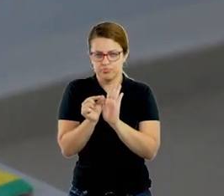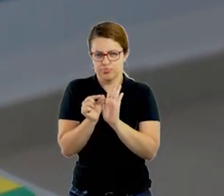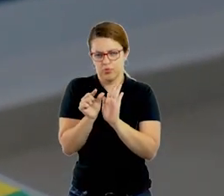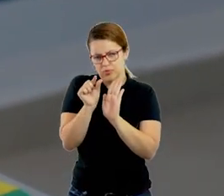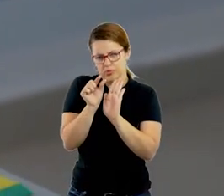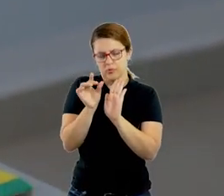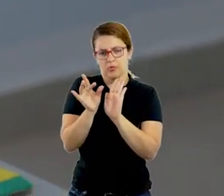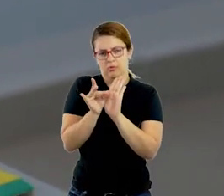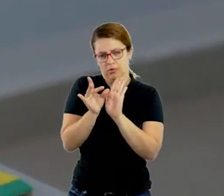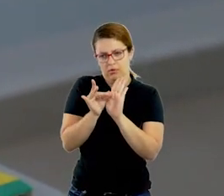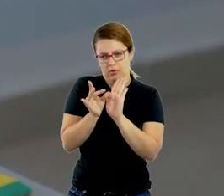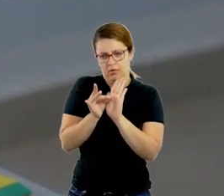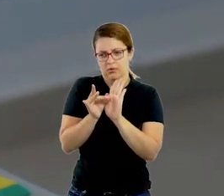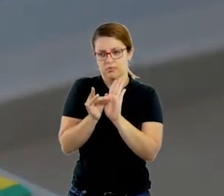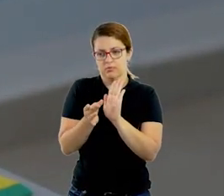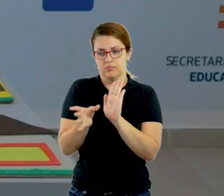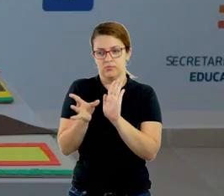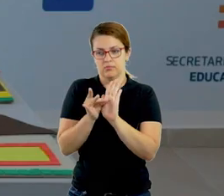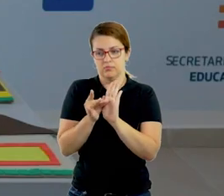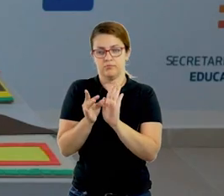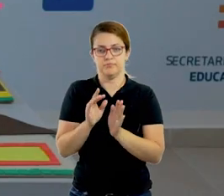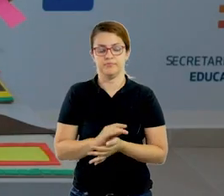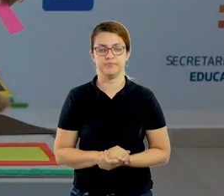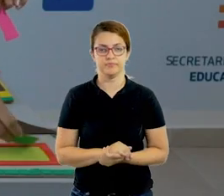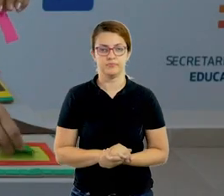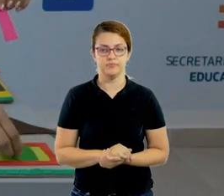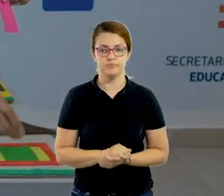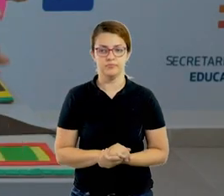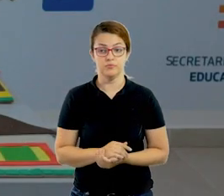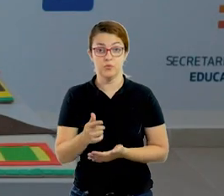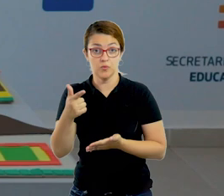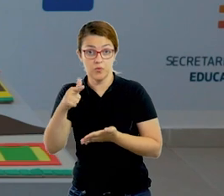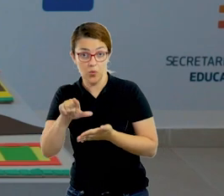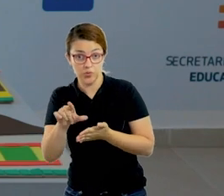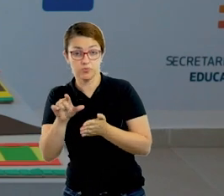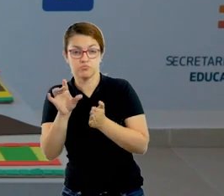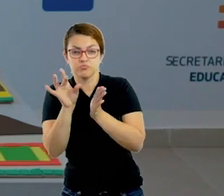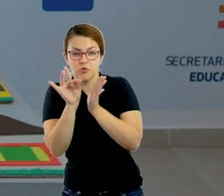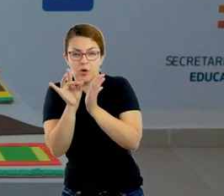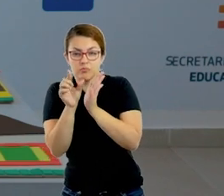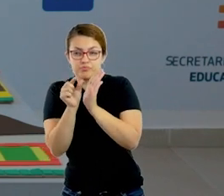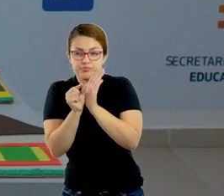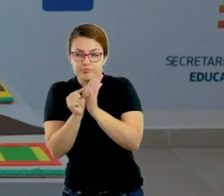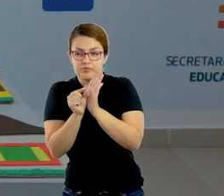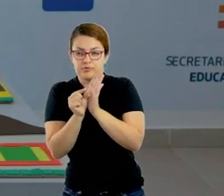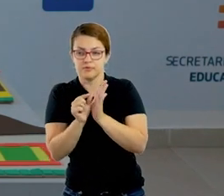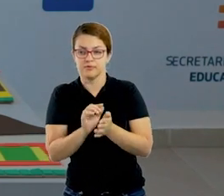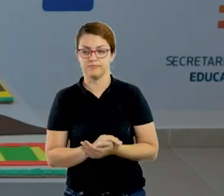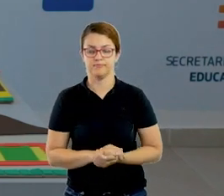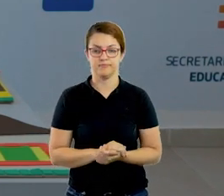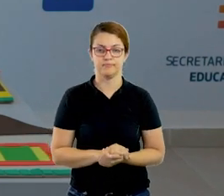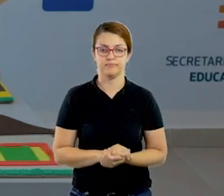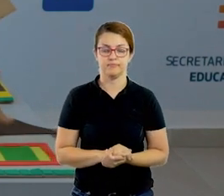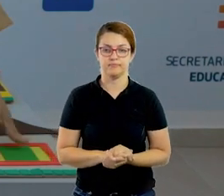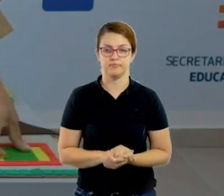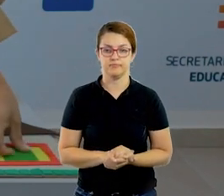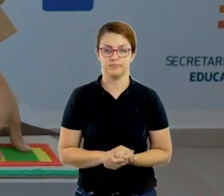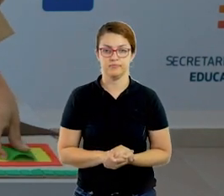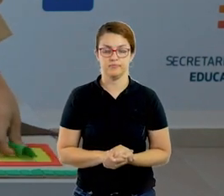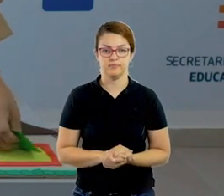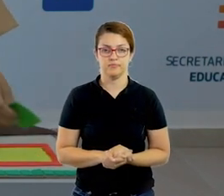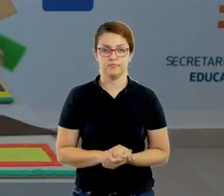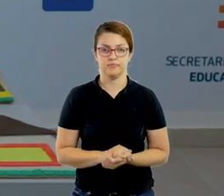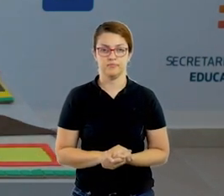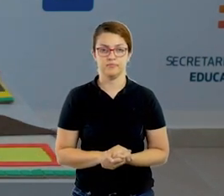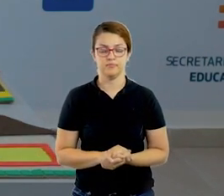pouquinho em cada cantinho e colo. Passo outro pouquinho, vou usar isso daqui melhor, né?